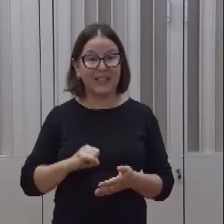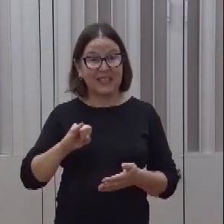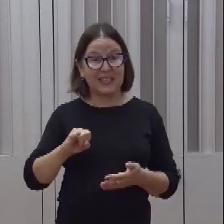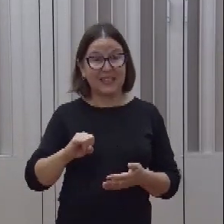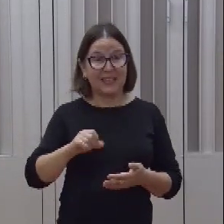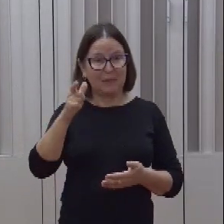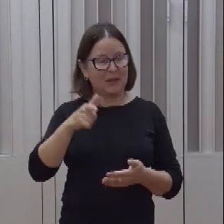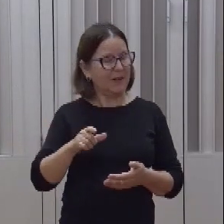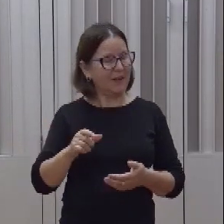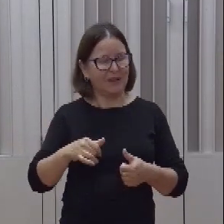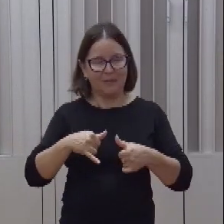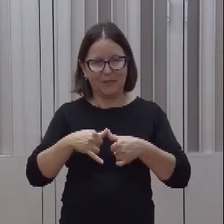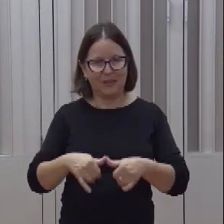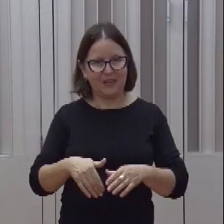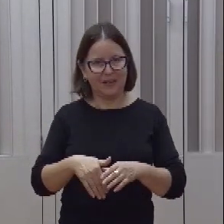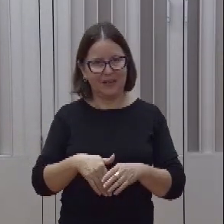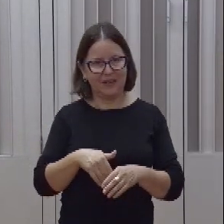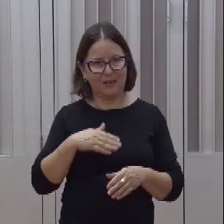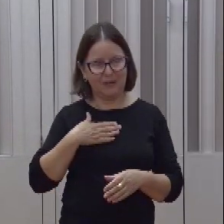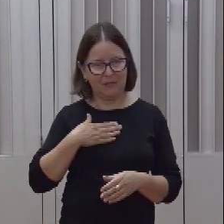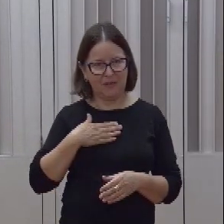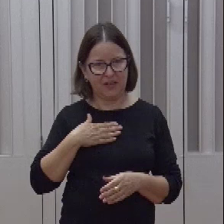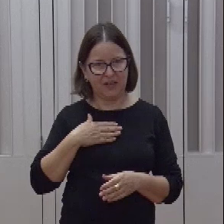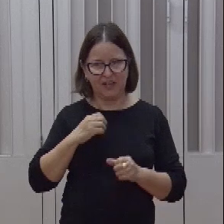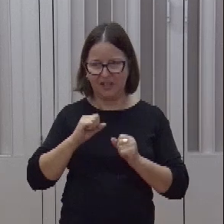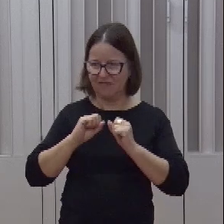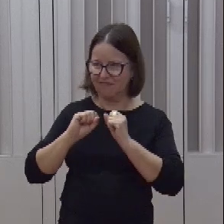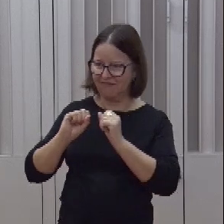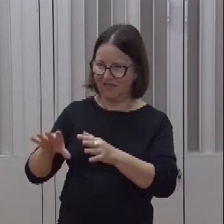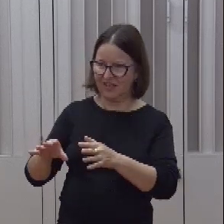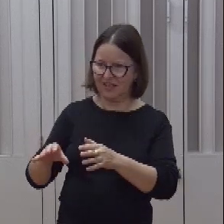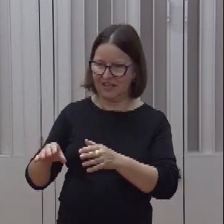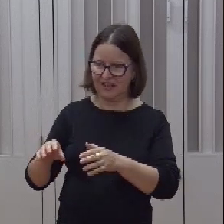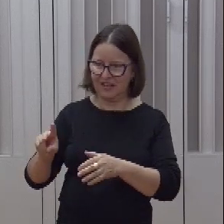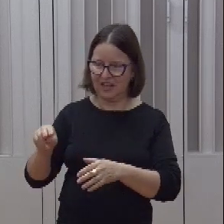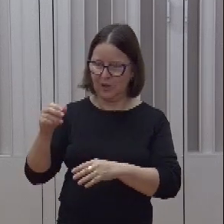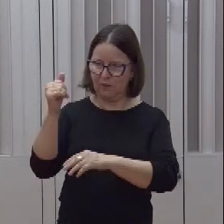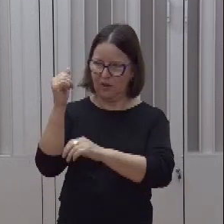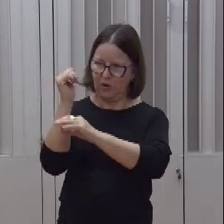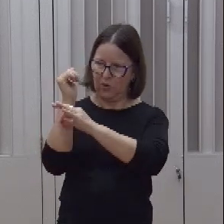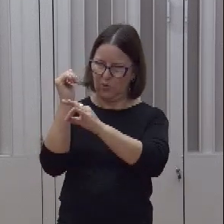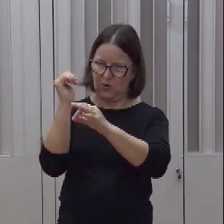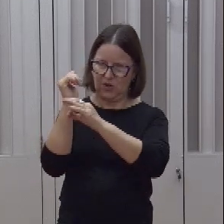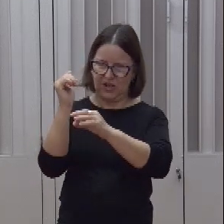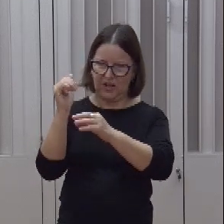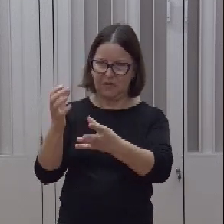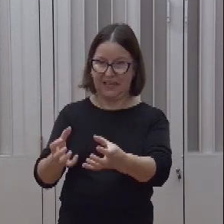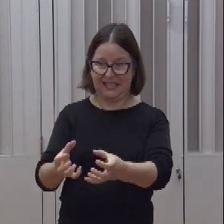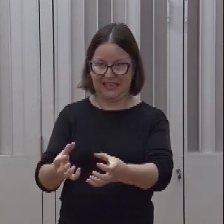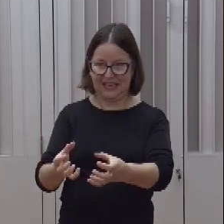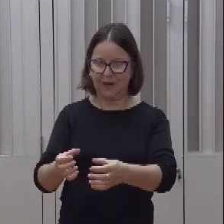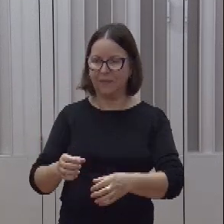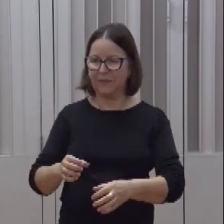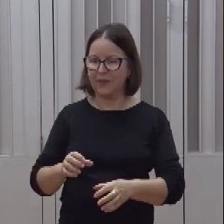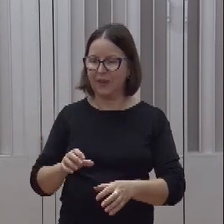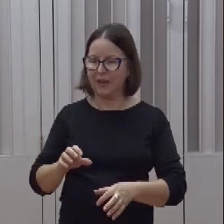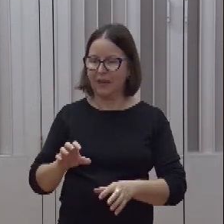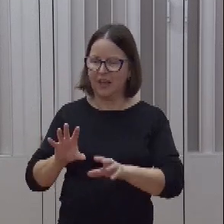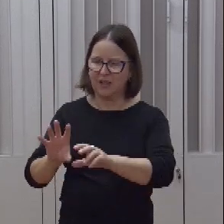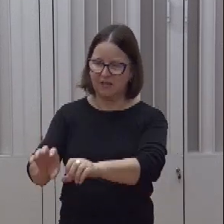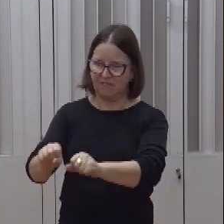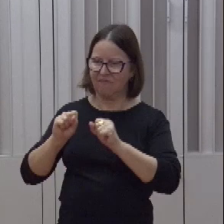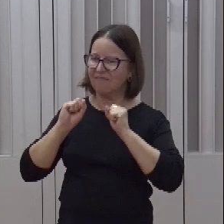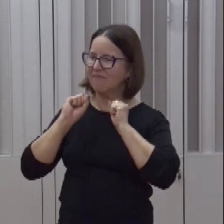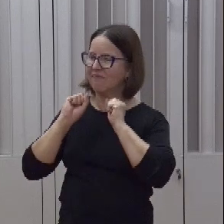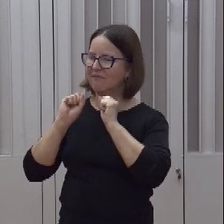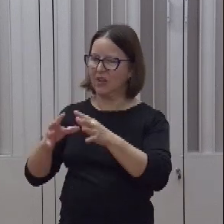não permanecer em mim, será lançado fora à semelhança do ramo, e secará. E o apanham, lançam no